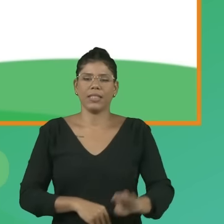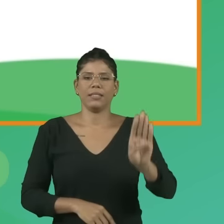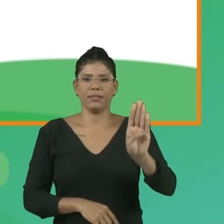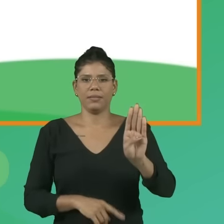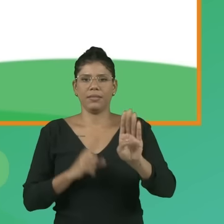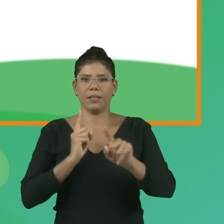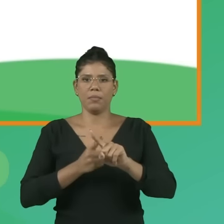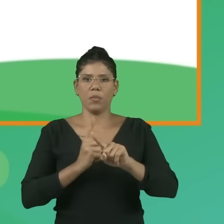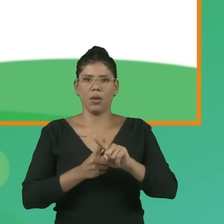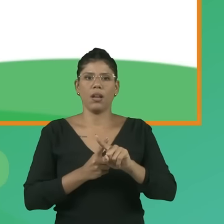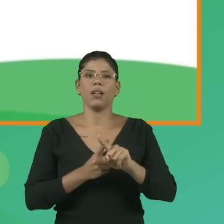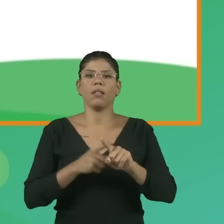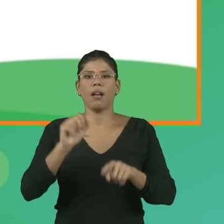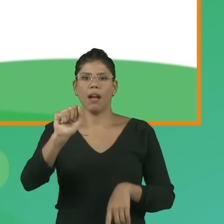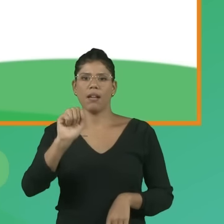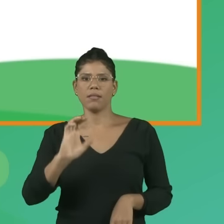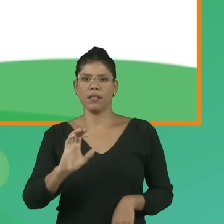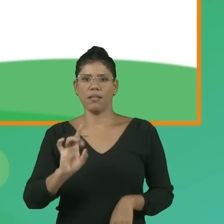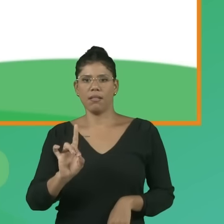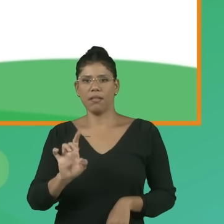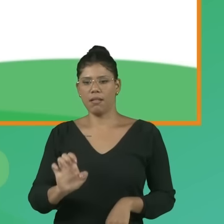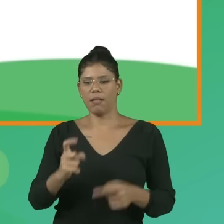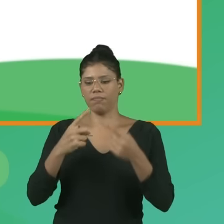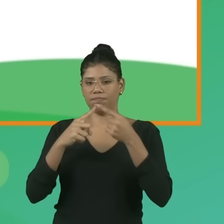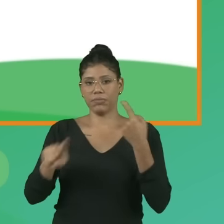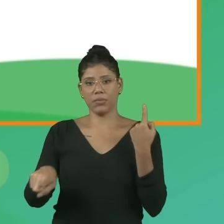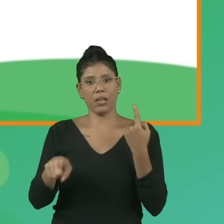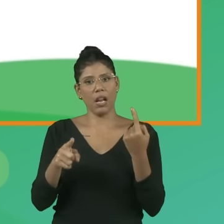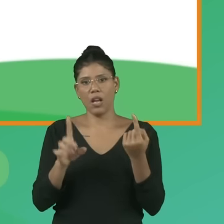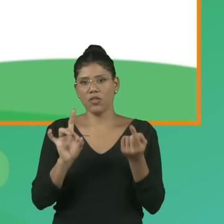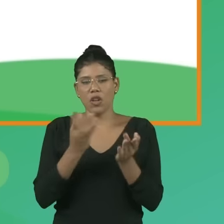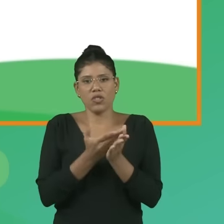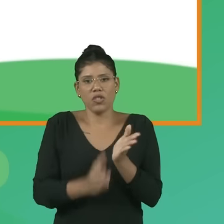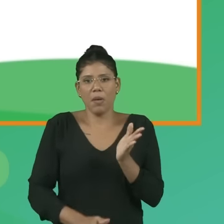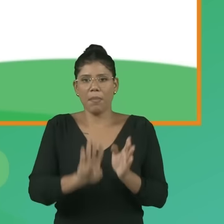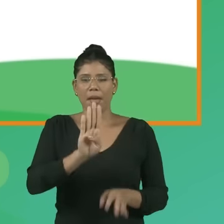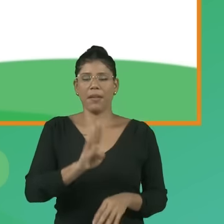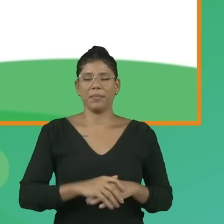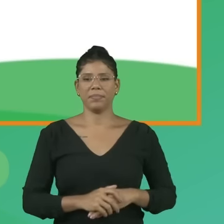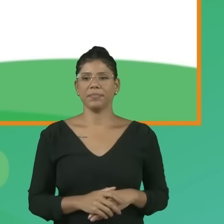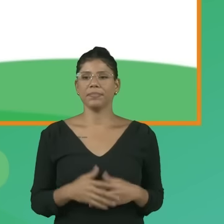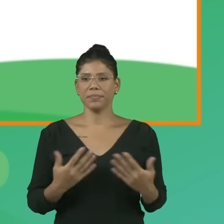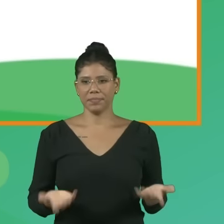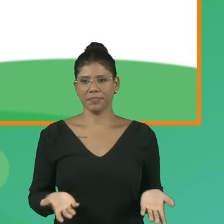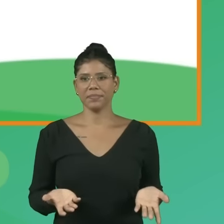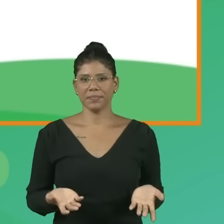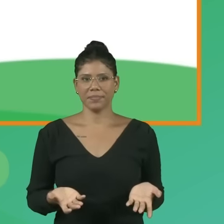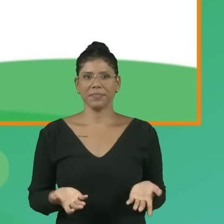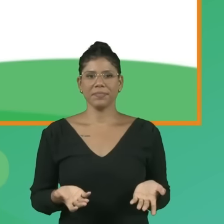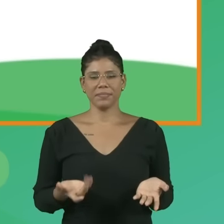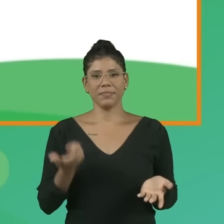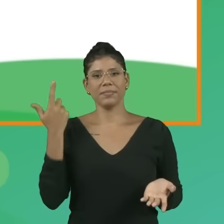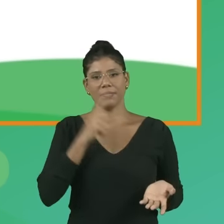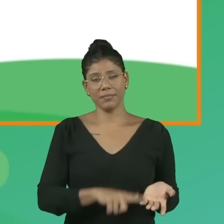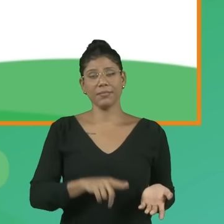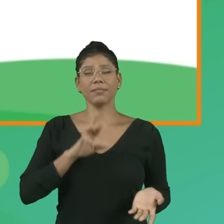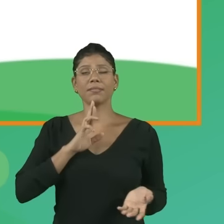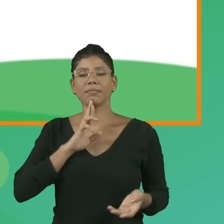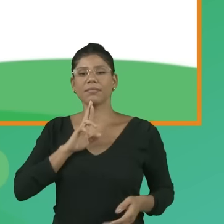pedido no texto, tá? E aí, sobre o que? Sobre a letra B, que é essa estratificação social aí, é